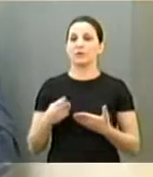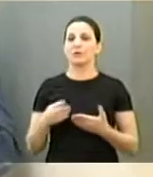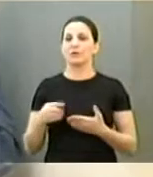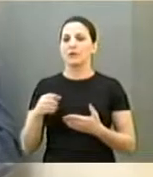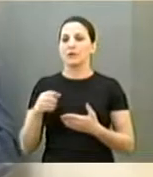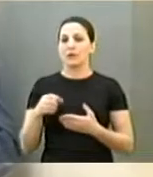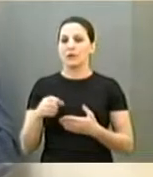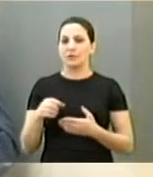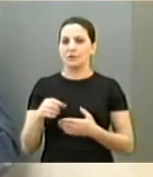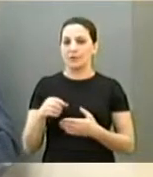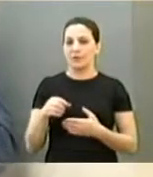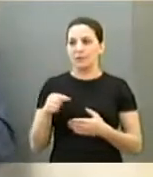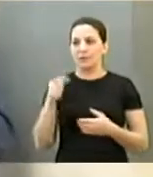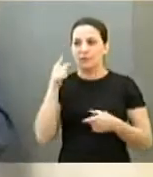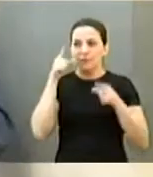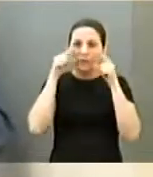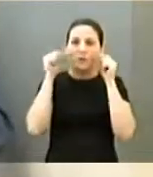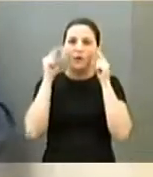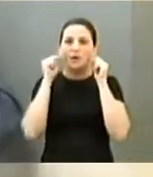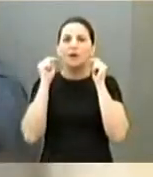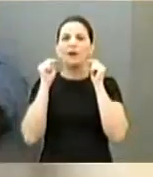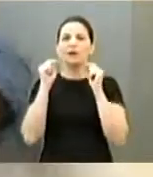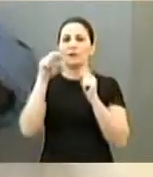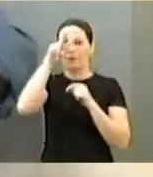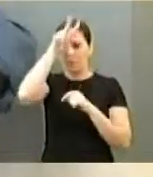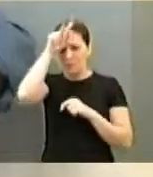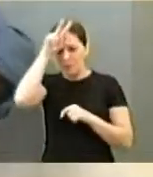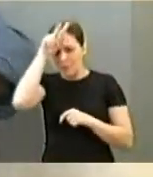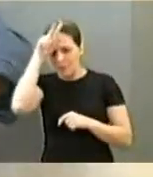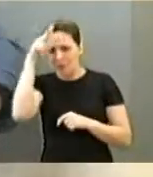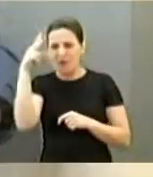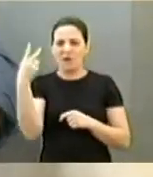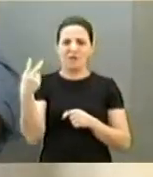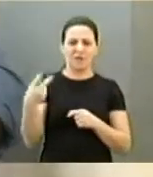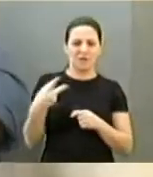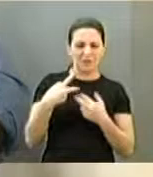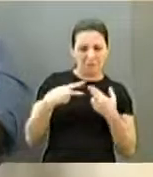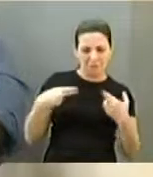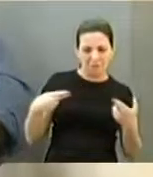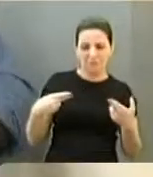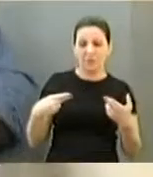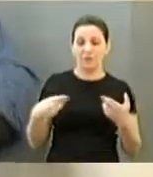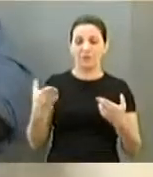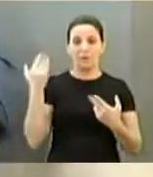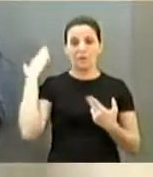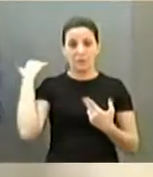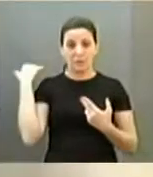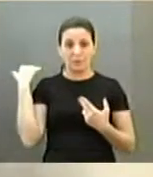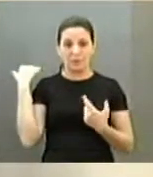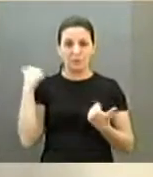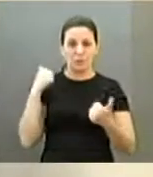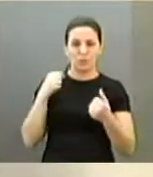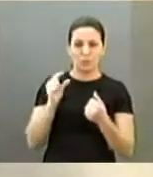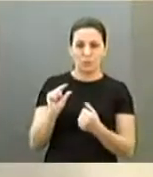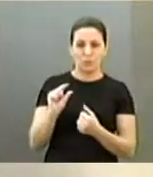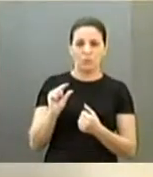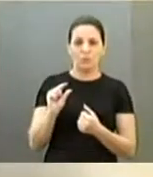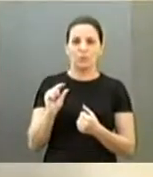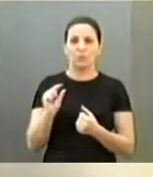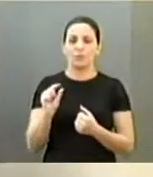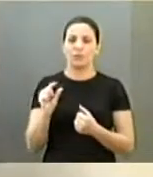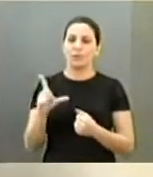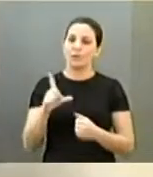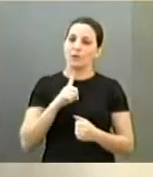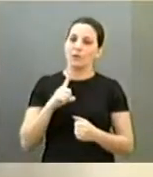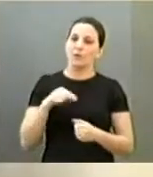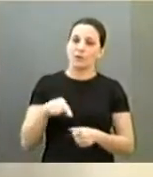ratos, de baratas, passarem nessas caixas também. E num passado não muito distante, nós tivemos aqui um vereador,